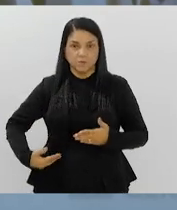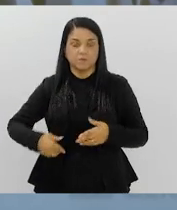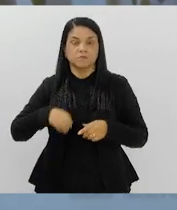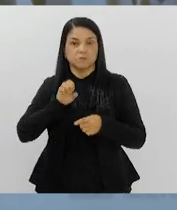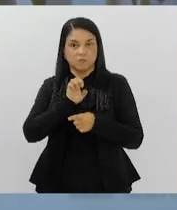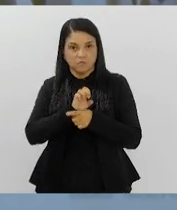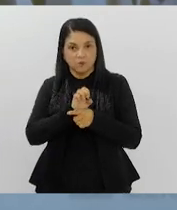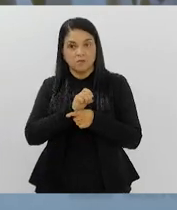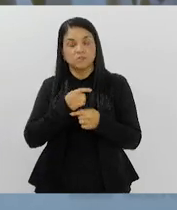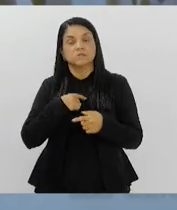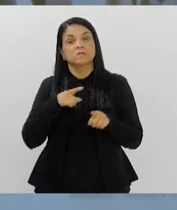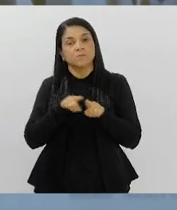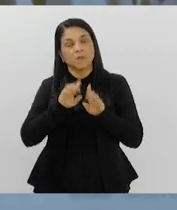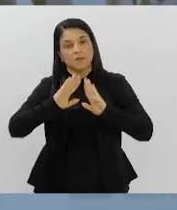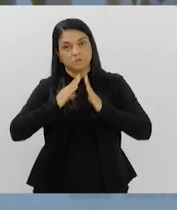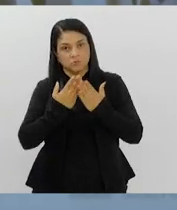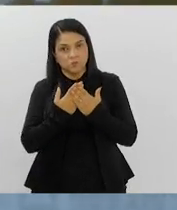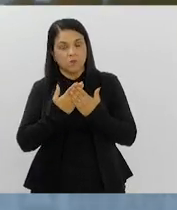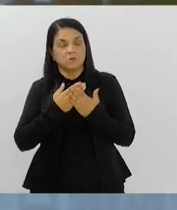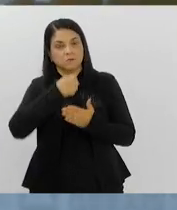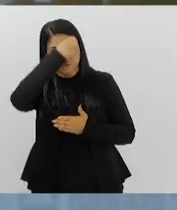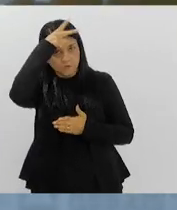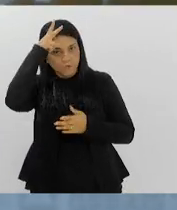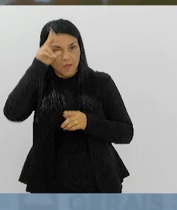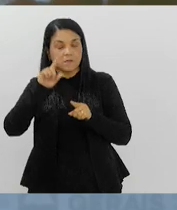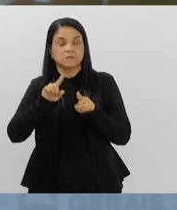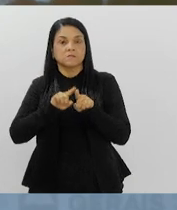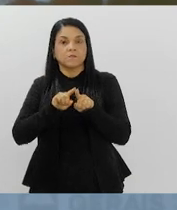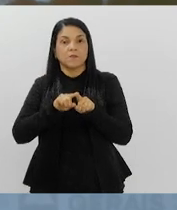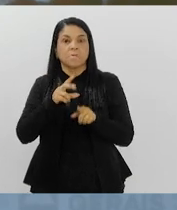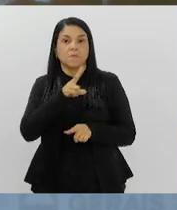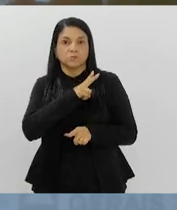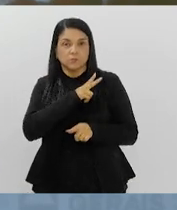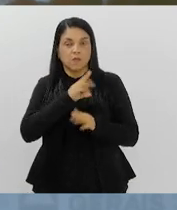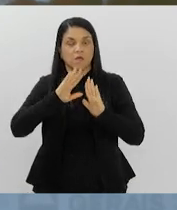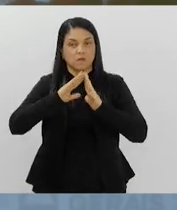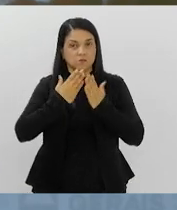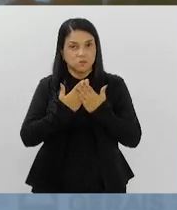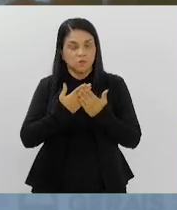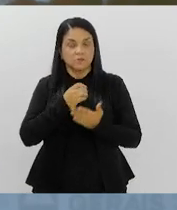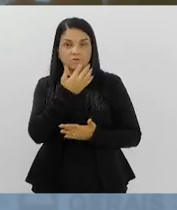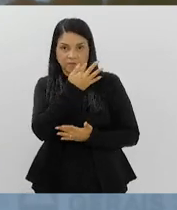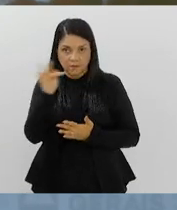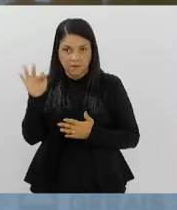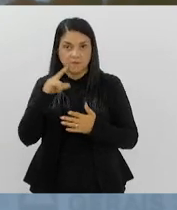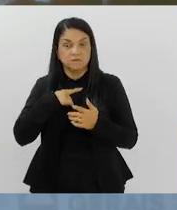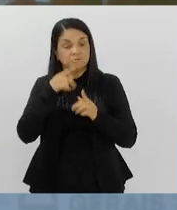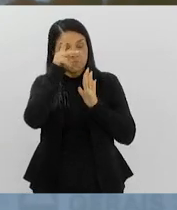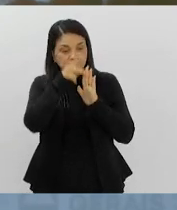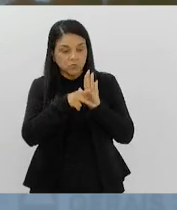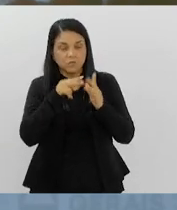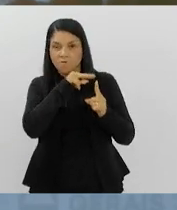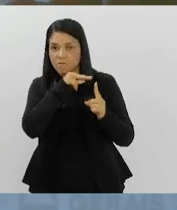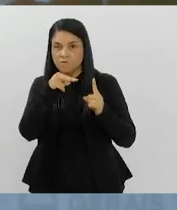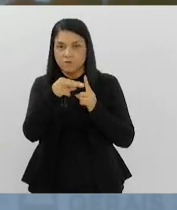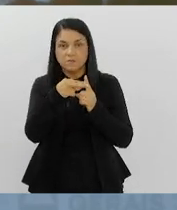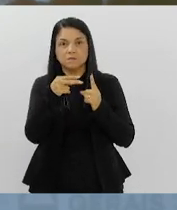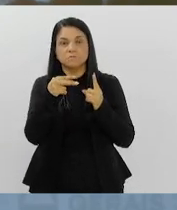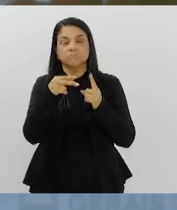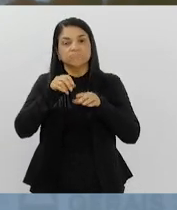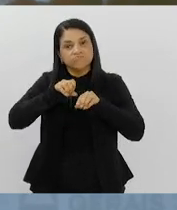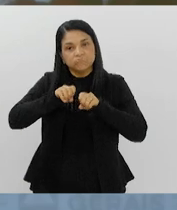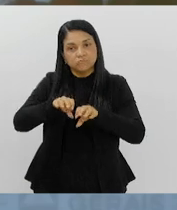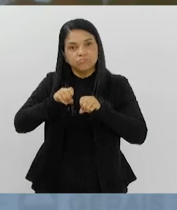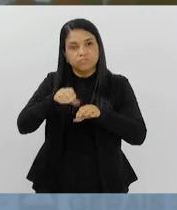as municipais e as particulares e as federais. E esse projeto, então, visa a gente fazer essa capacitação imersiva. A gente começou